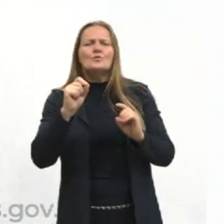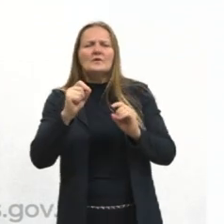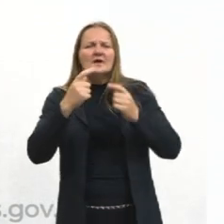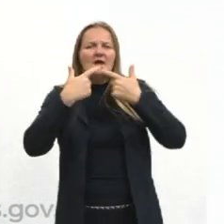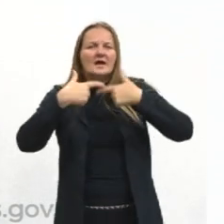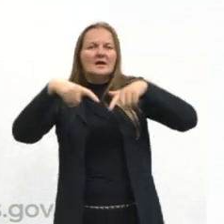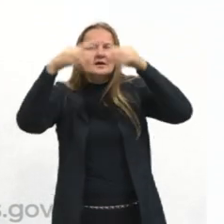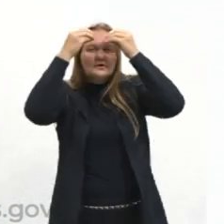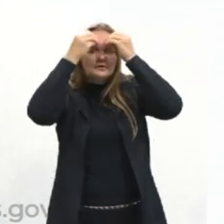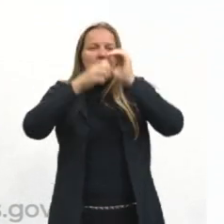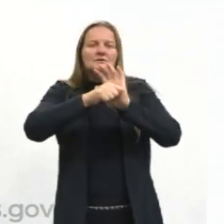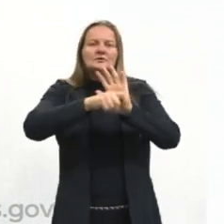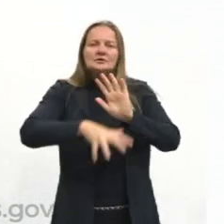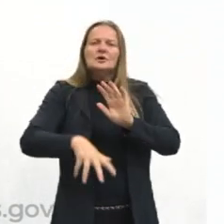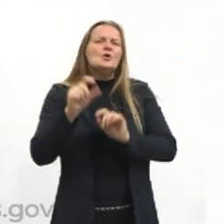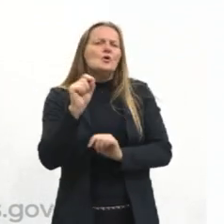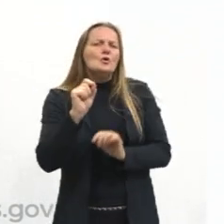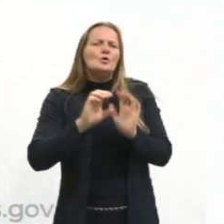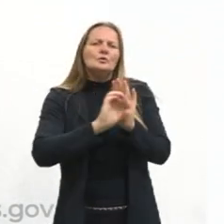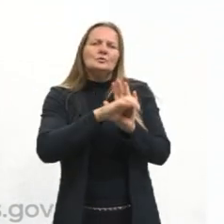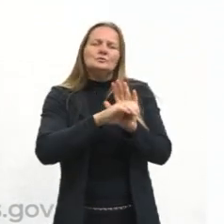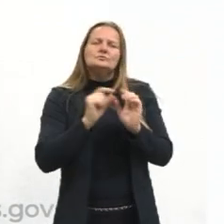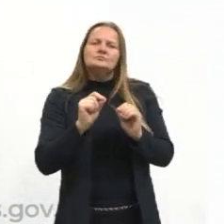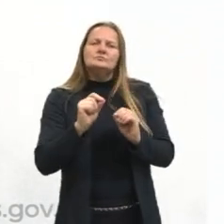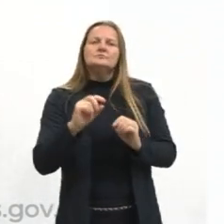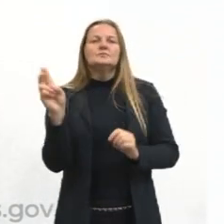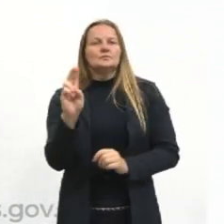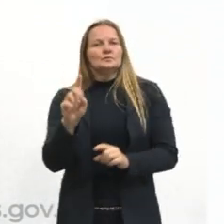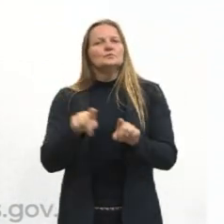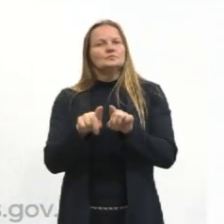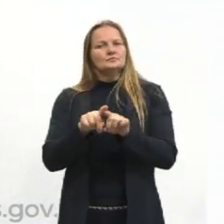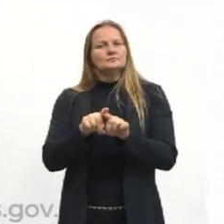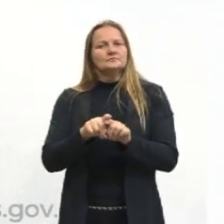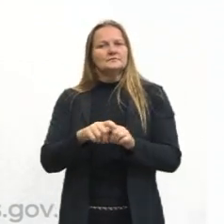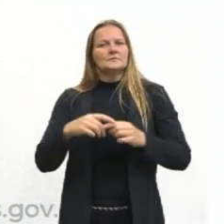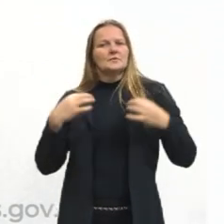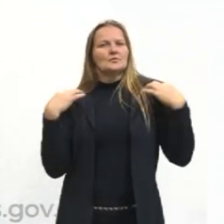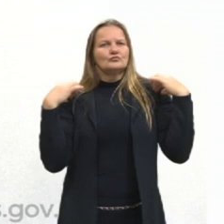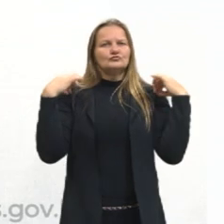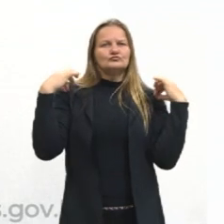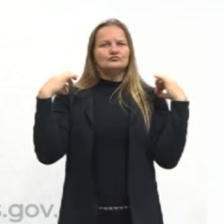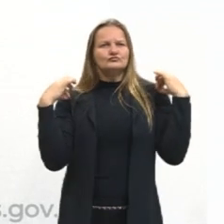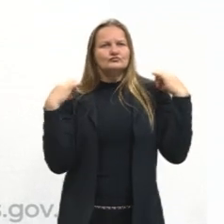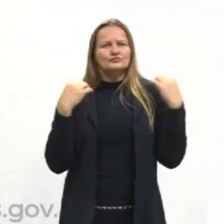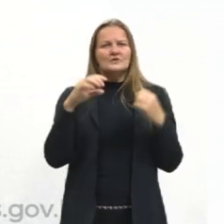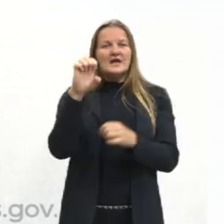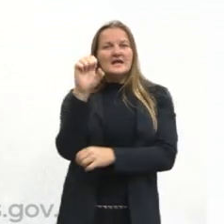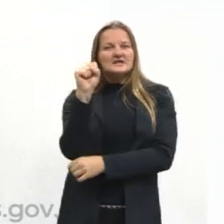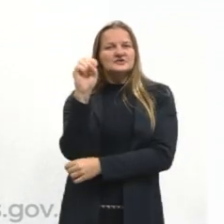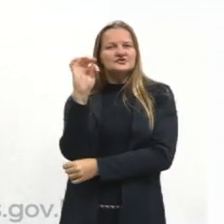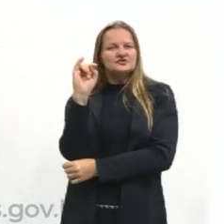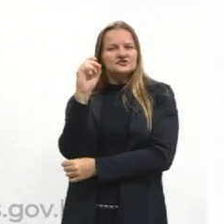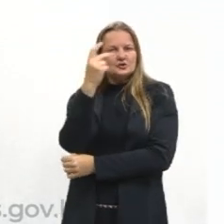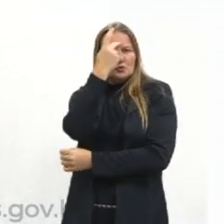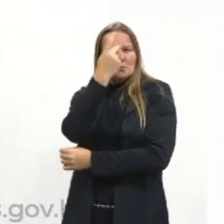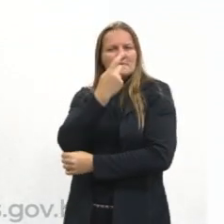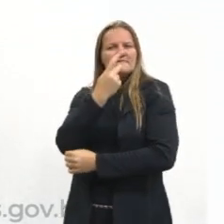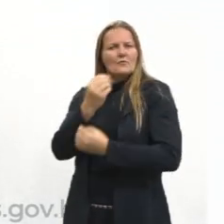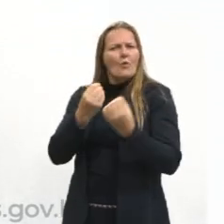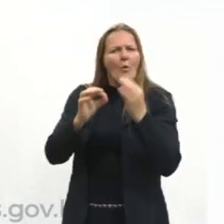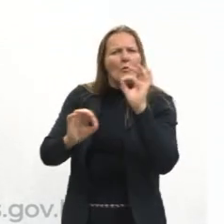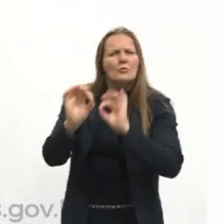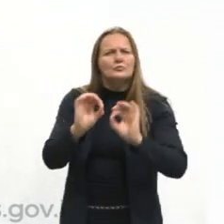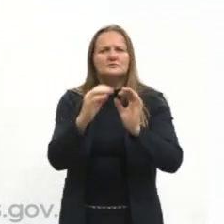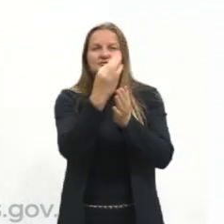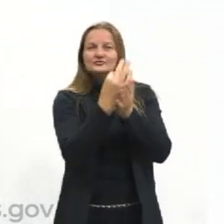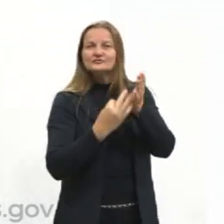né as figuras de linguagem que também são chamadas de figuras de estilo são recursos estilísticos usados para dar